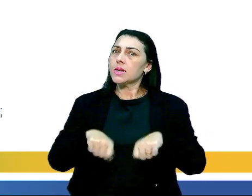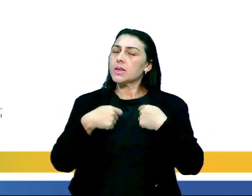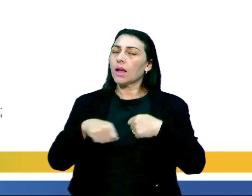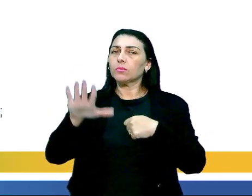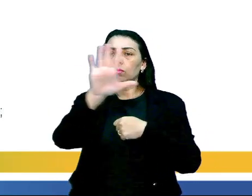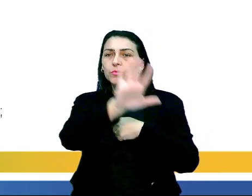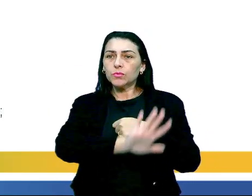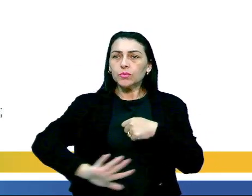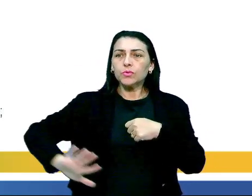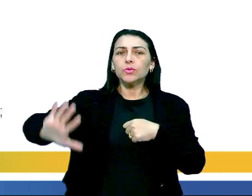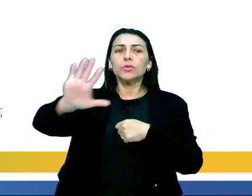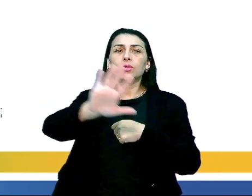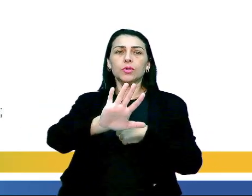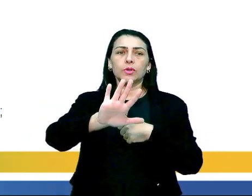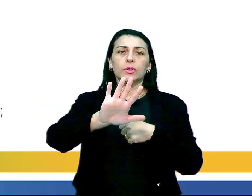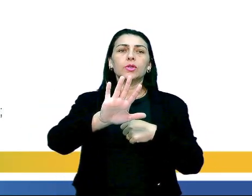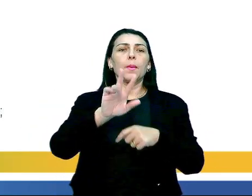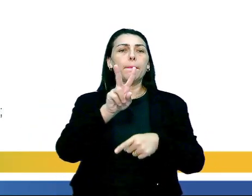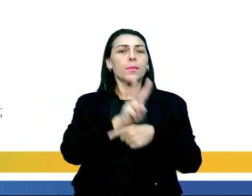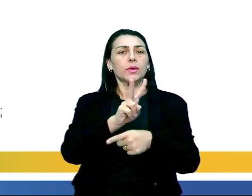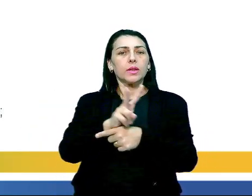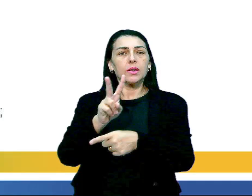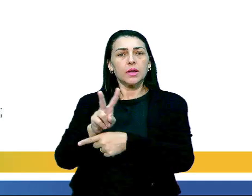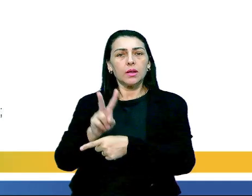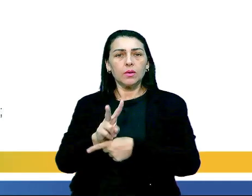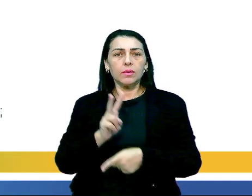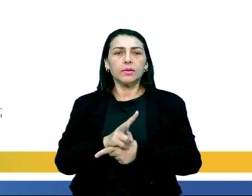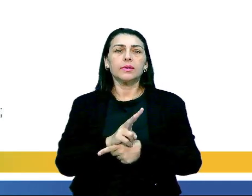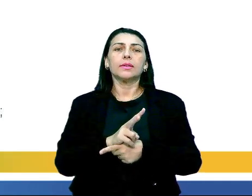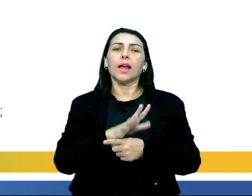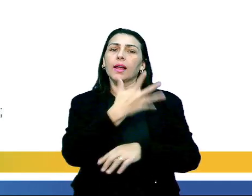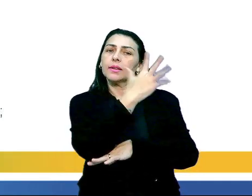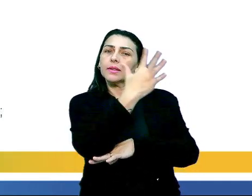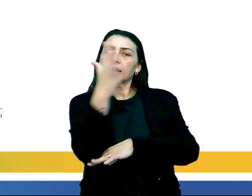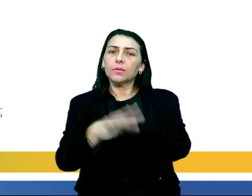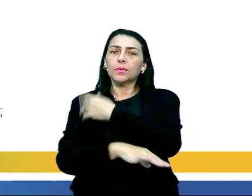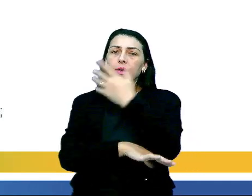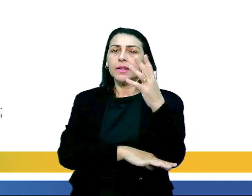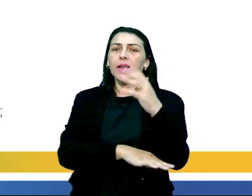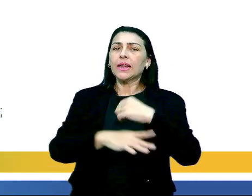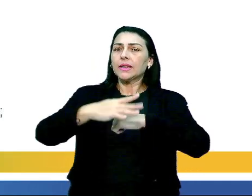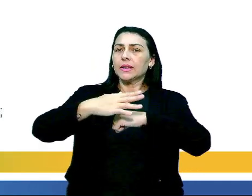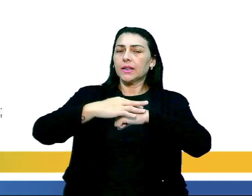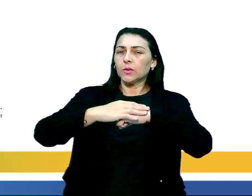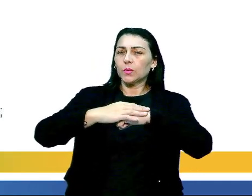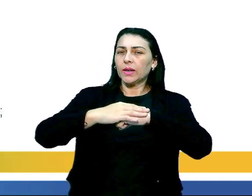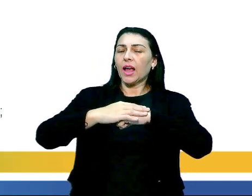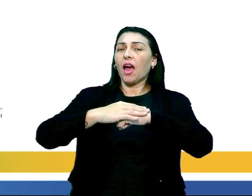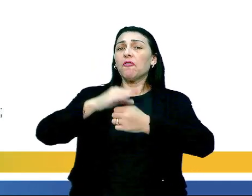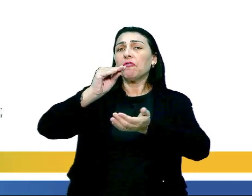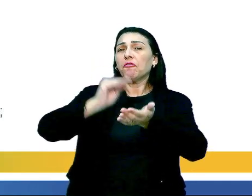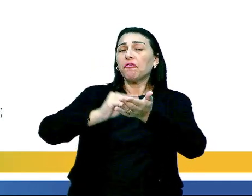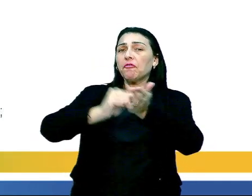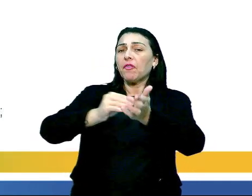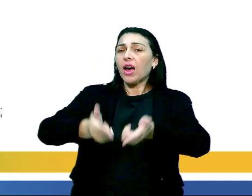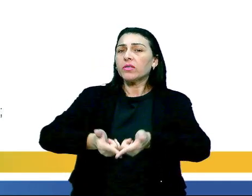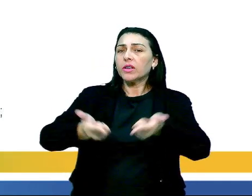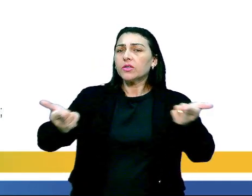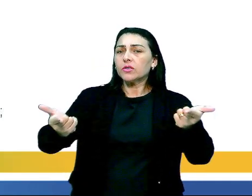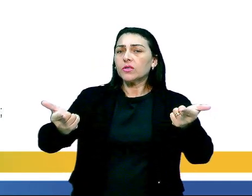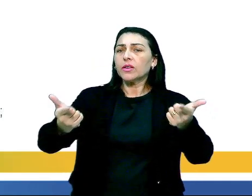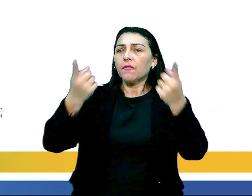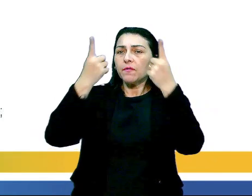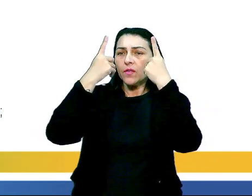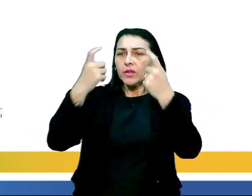uma necessidade generalizada de proteção das catástrofes da natureza, das doenças, da má